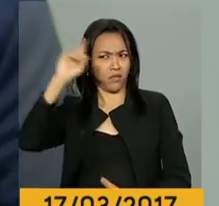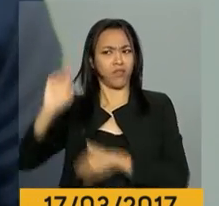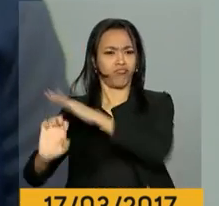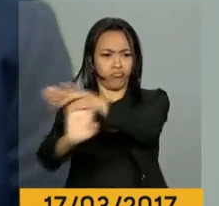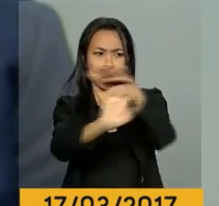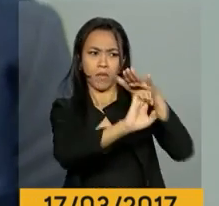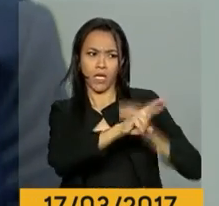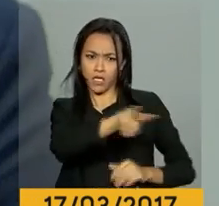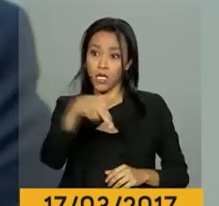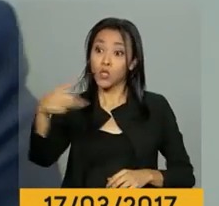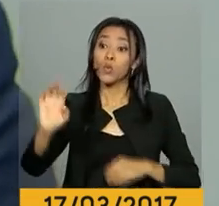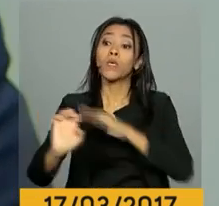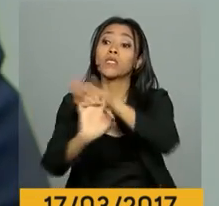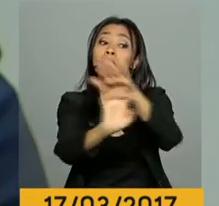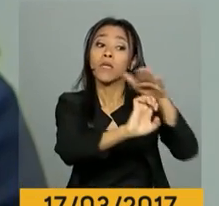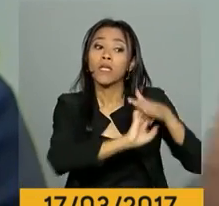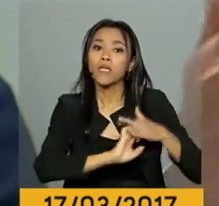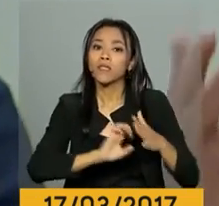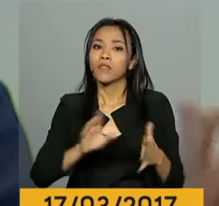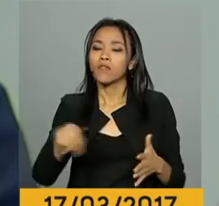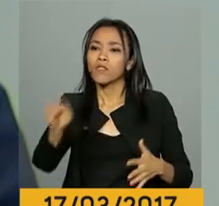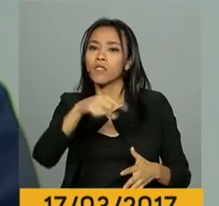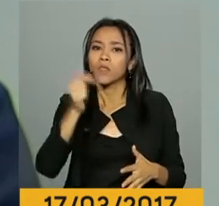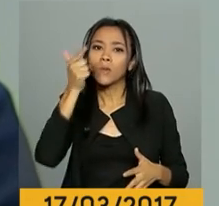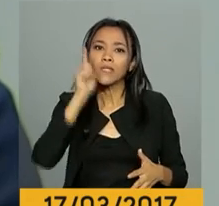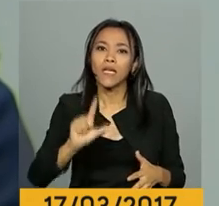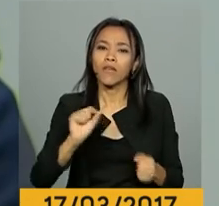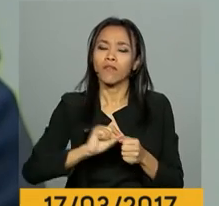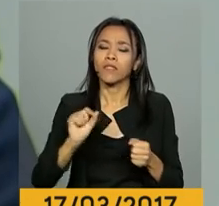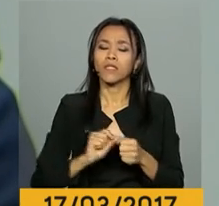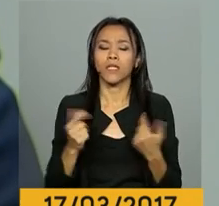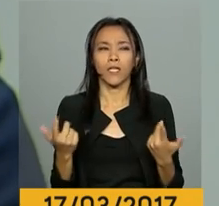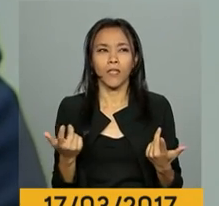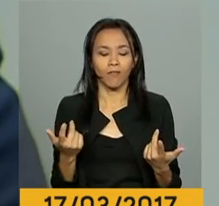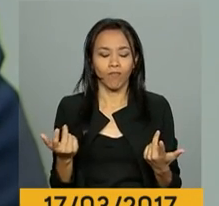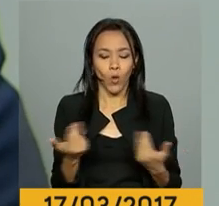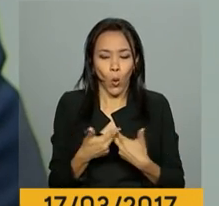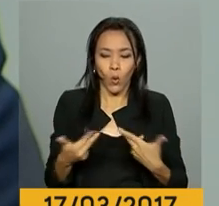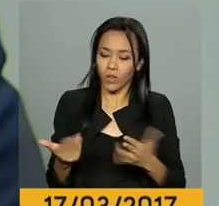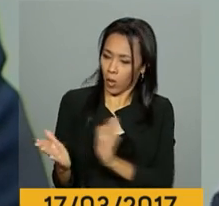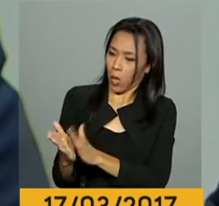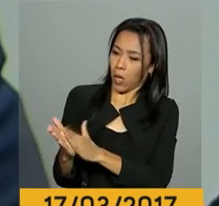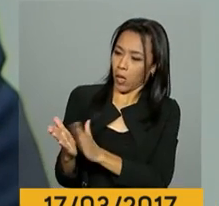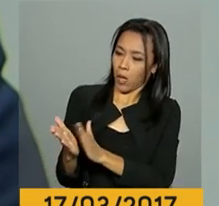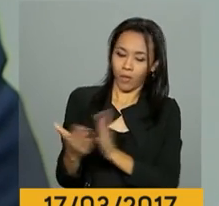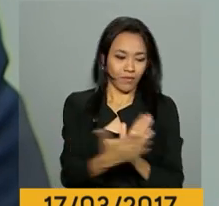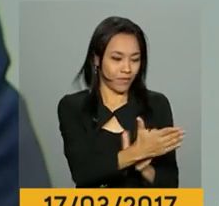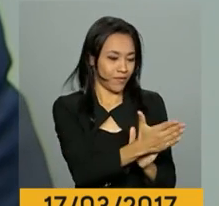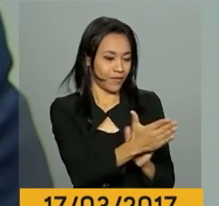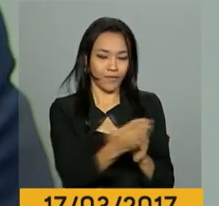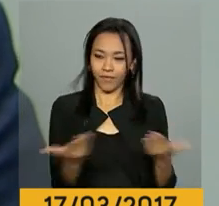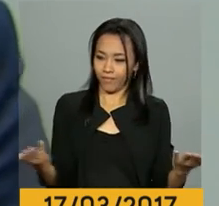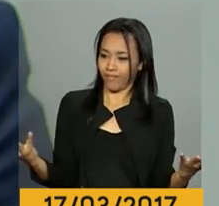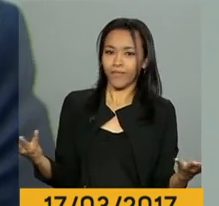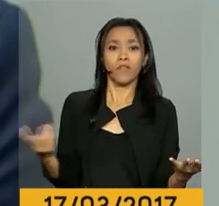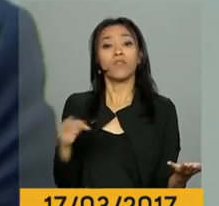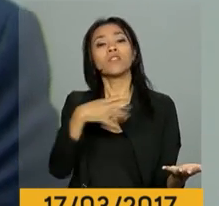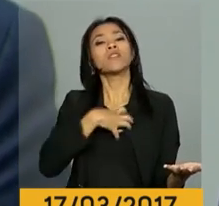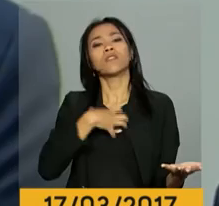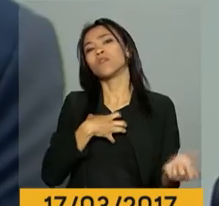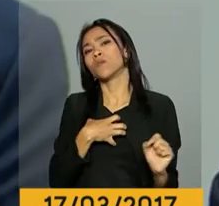que quando na sua empresa os senhores fazem, conseguem fazer algo que prestigia os integrantes, os senhores ficam,